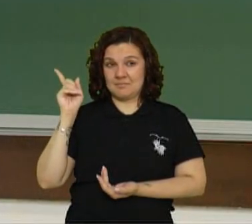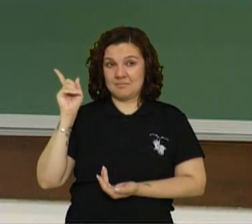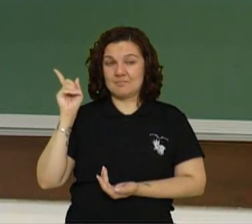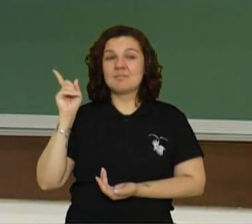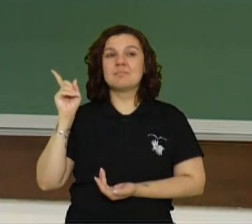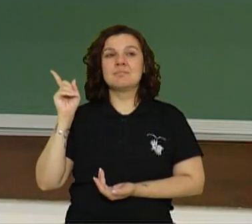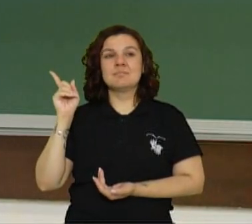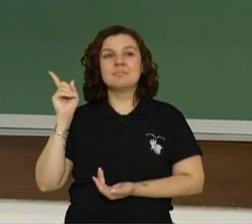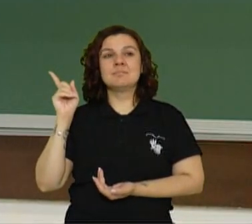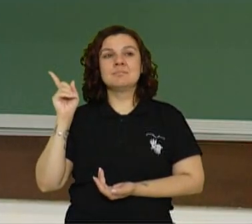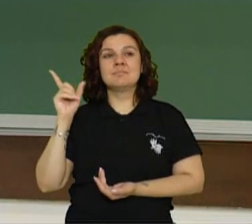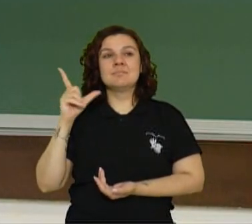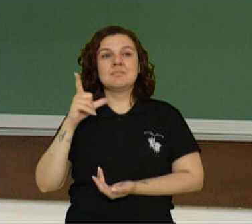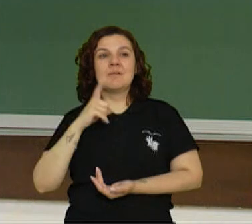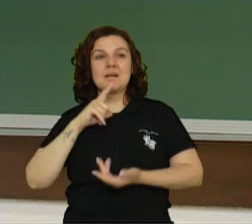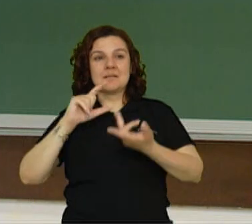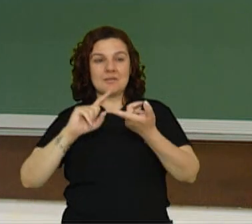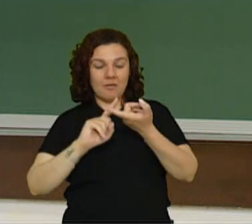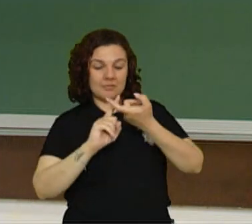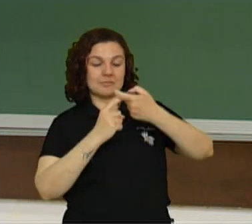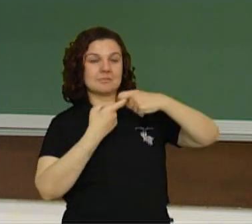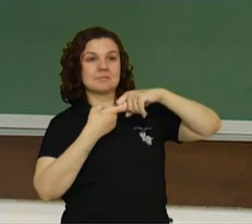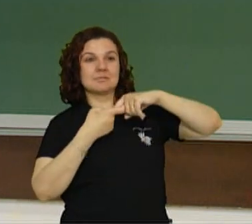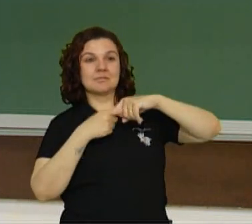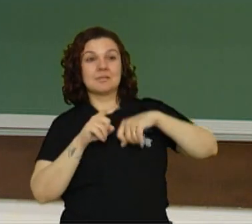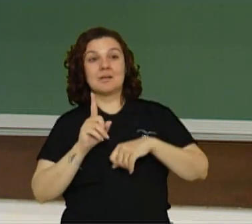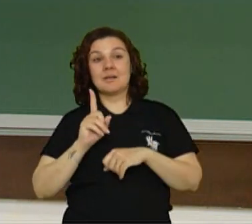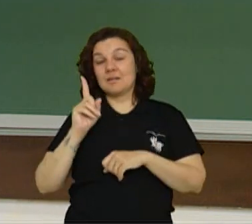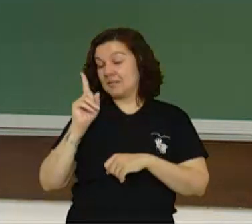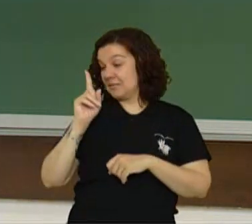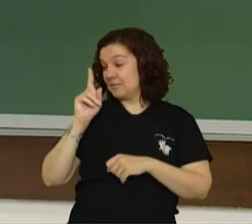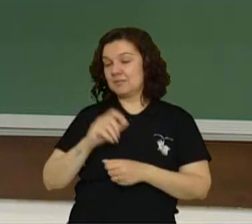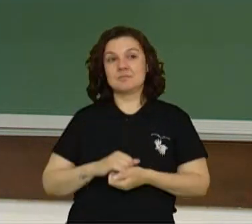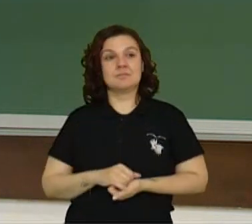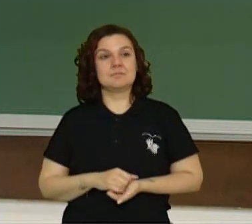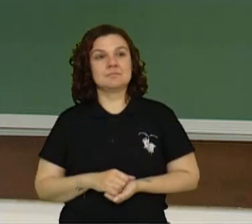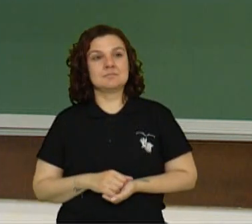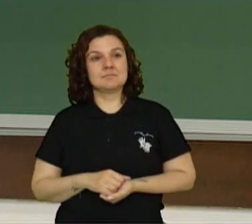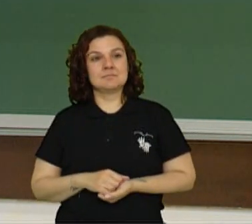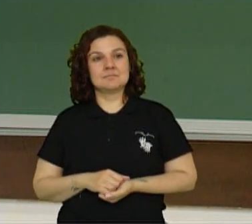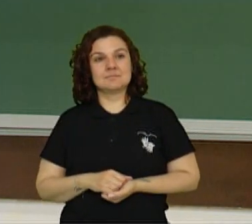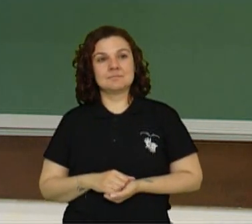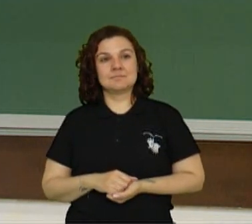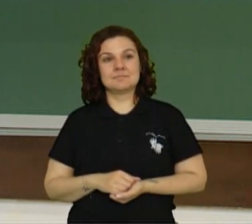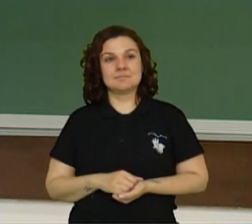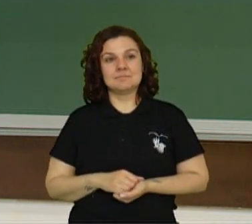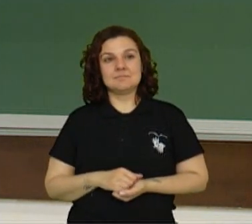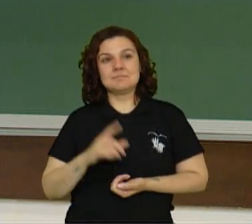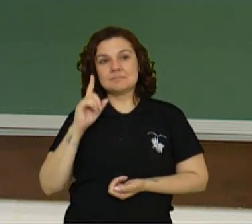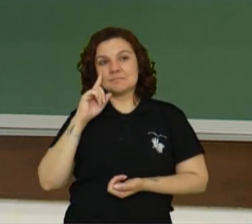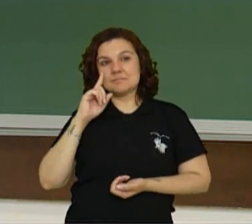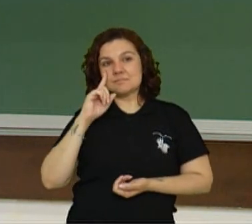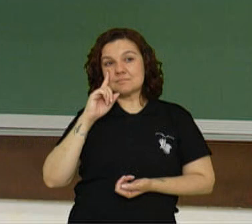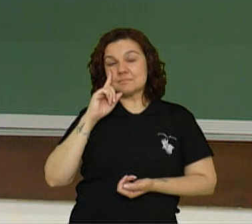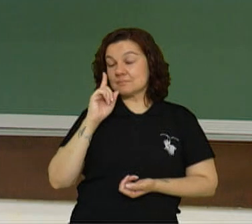A tem um entrelaçamento de vértices aqui, nessa região. Tá vendo que